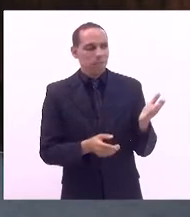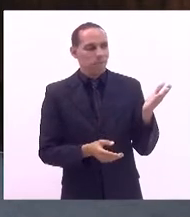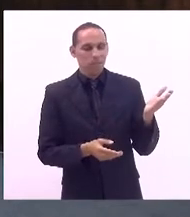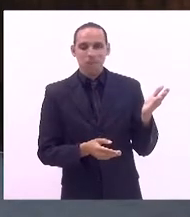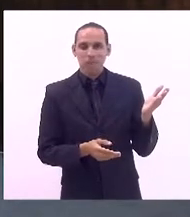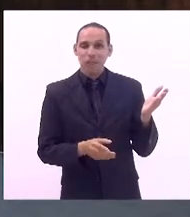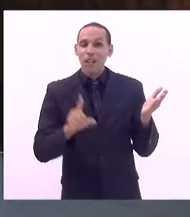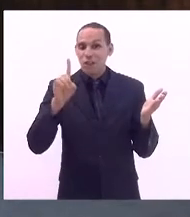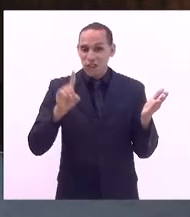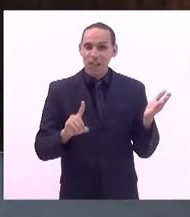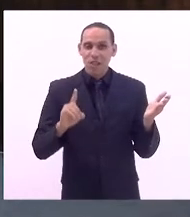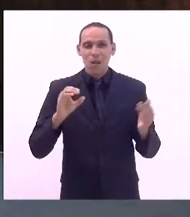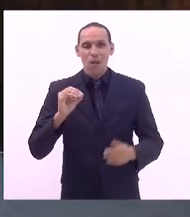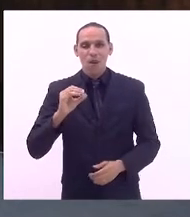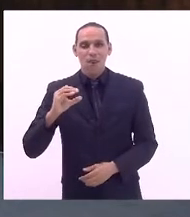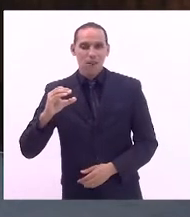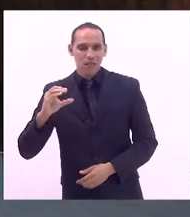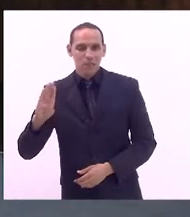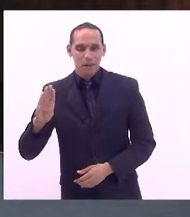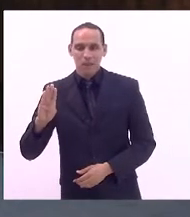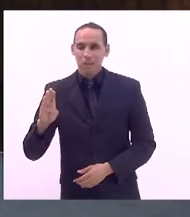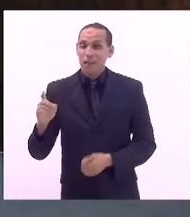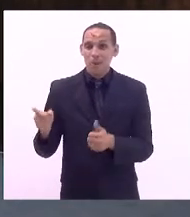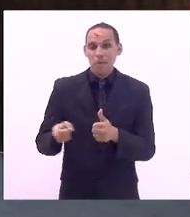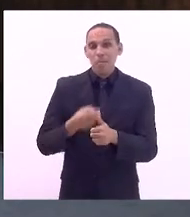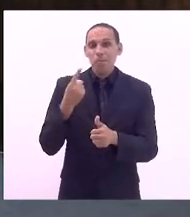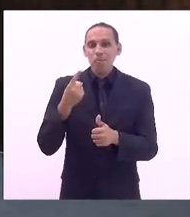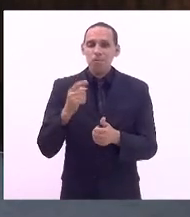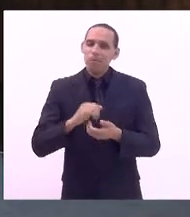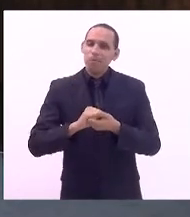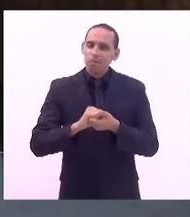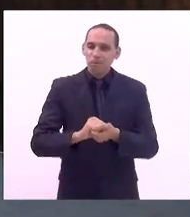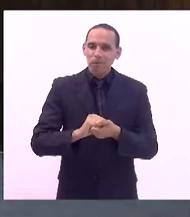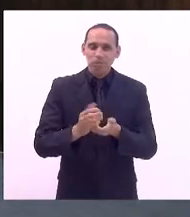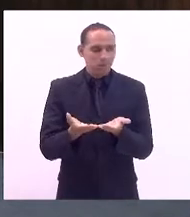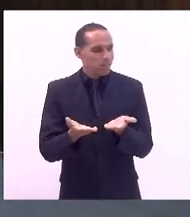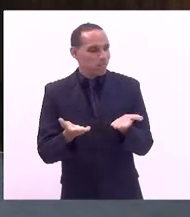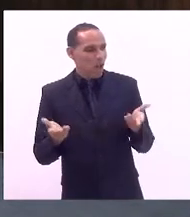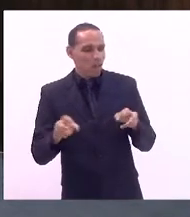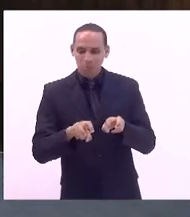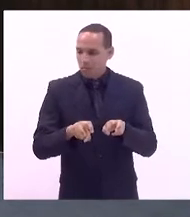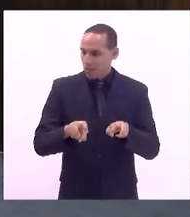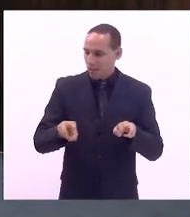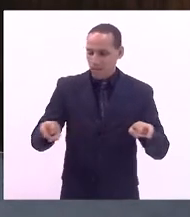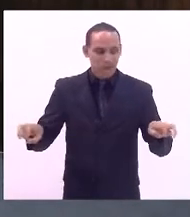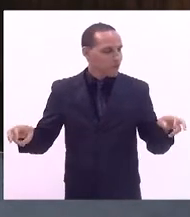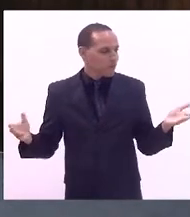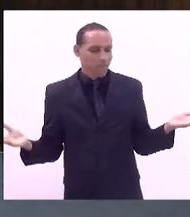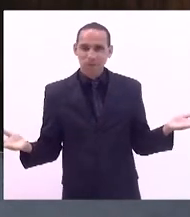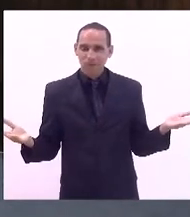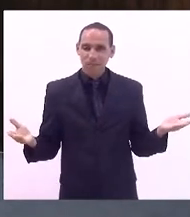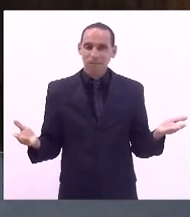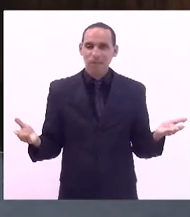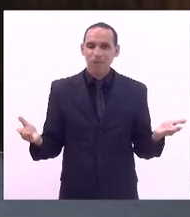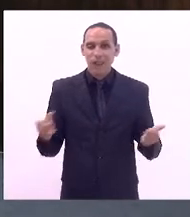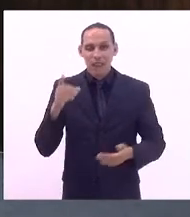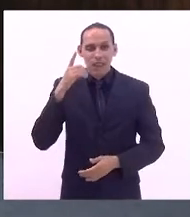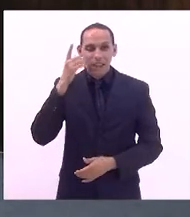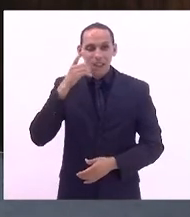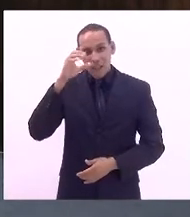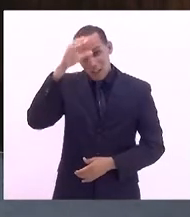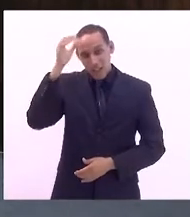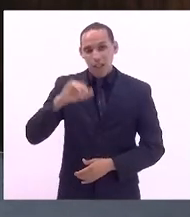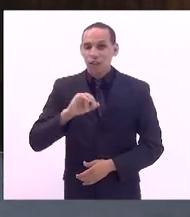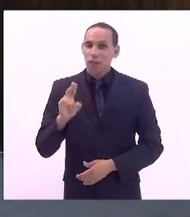Oi e a diretor da ocb primeiramente quero saudar a mesa na nossa deputada tia Ju que